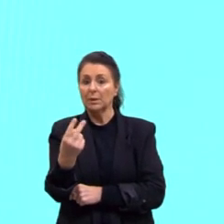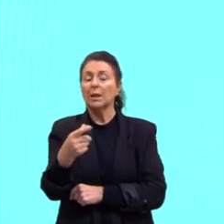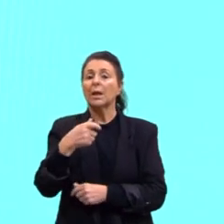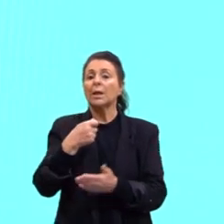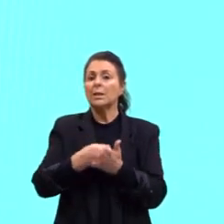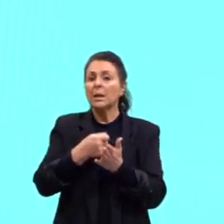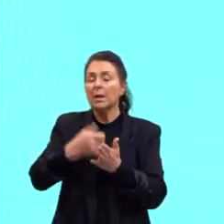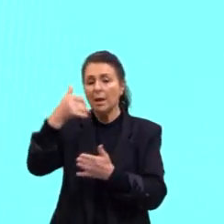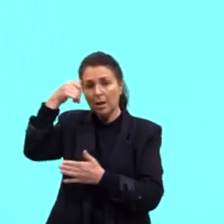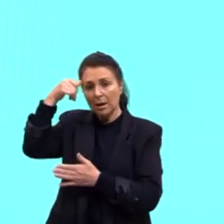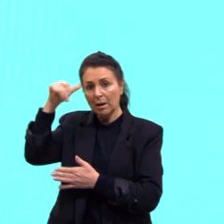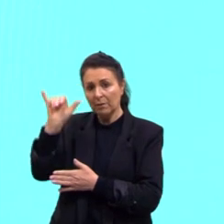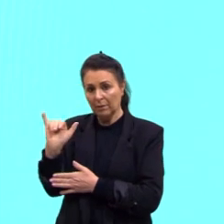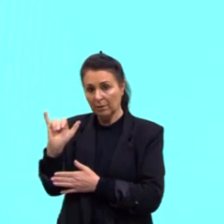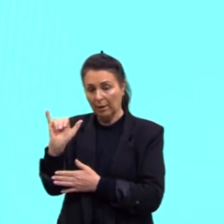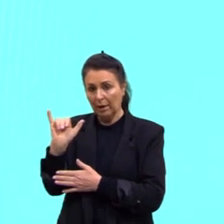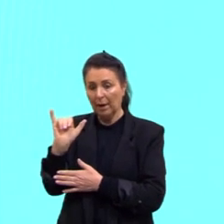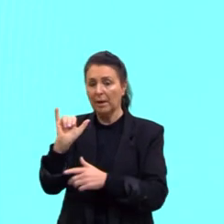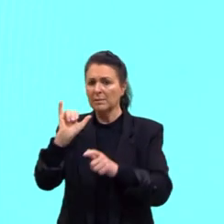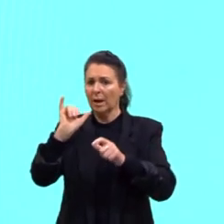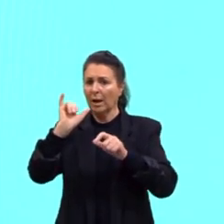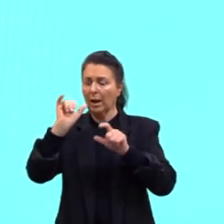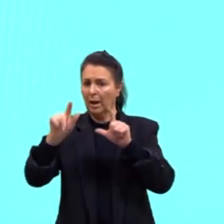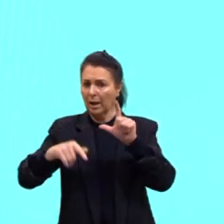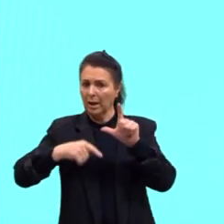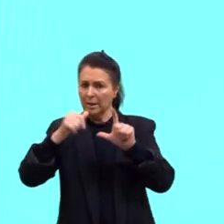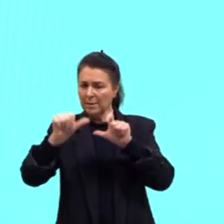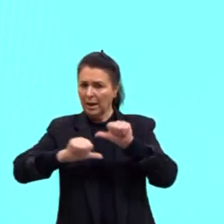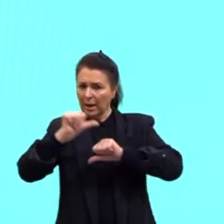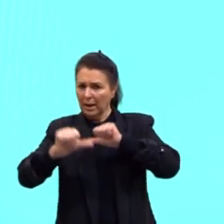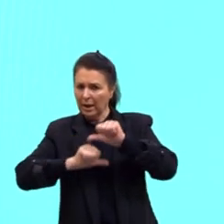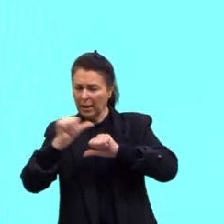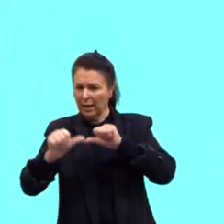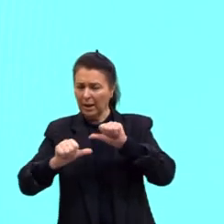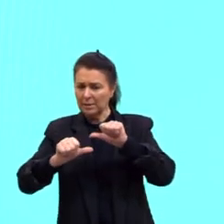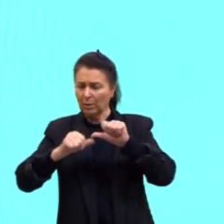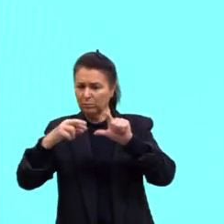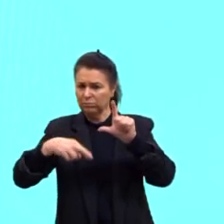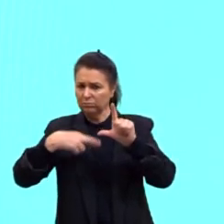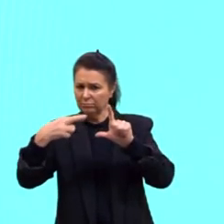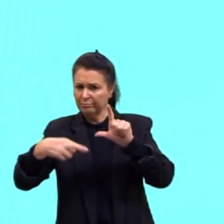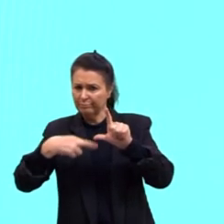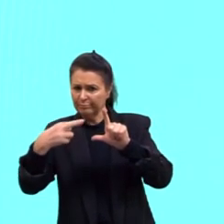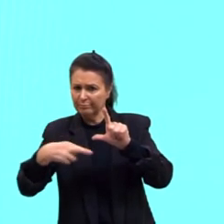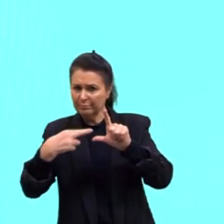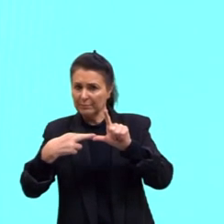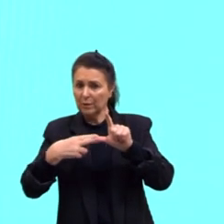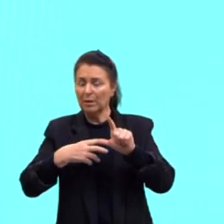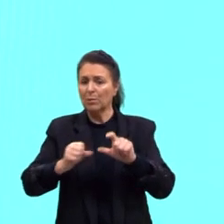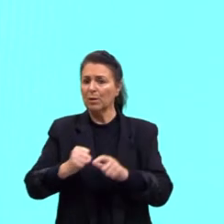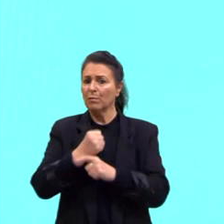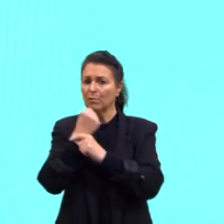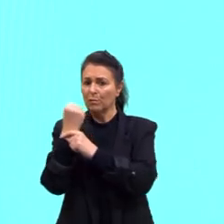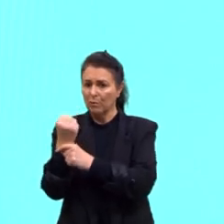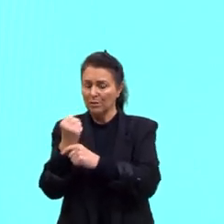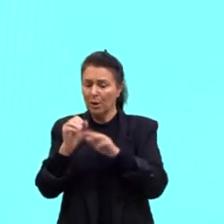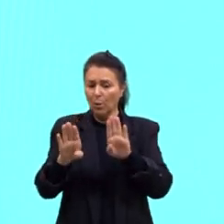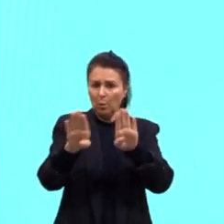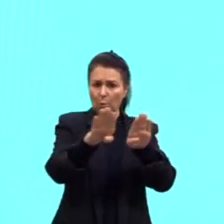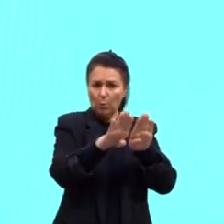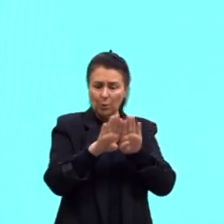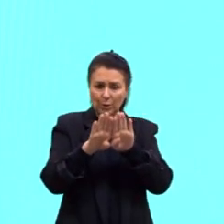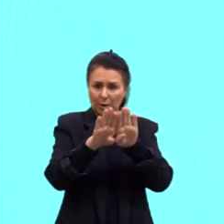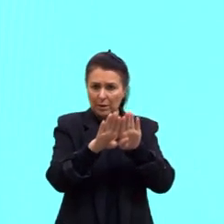Eu Tenho que evitar essa reação Então eu tenho que forçar o meu equilíbrio para o lado da